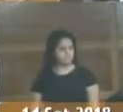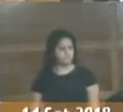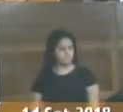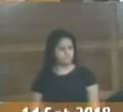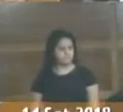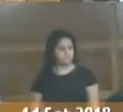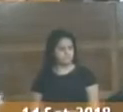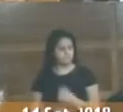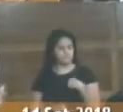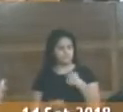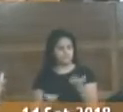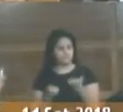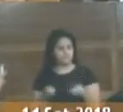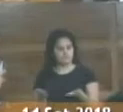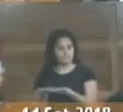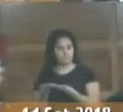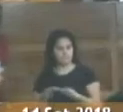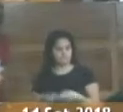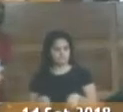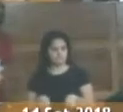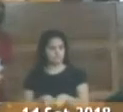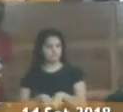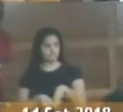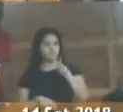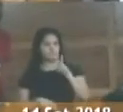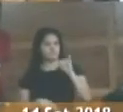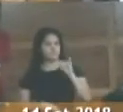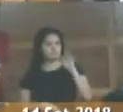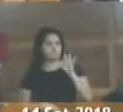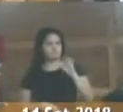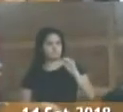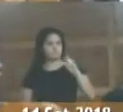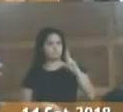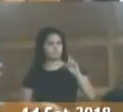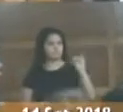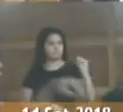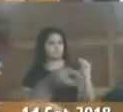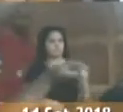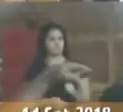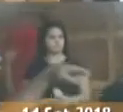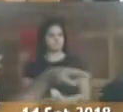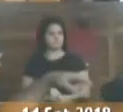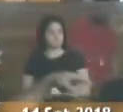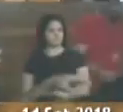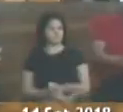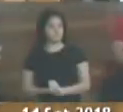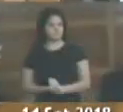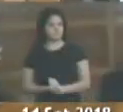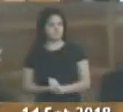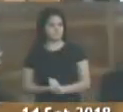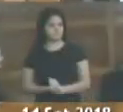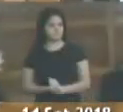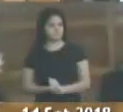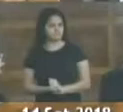Gostaria de chamar também a senhora Vitória Uchoa, representante da Associação de Moradores também.